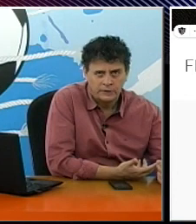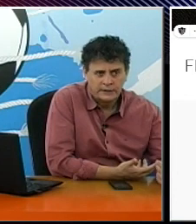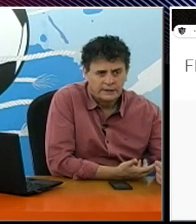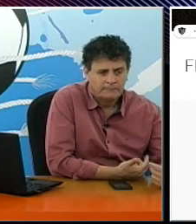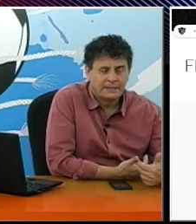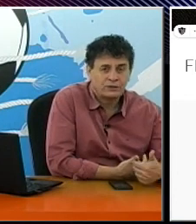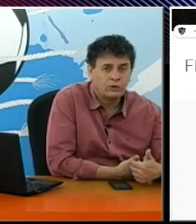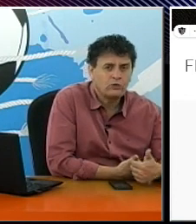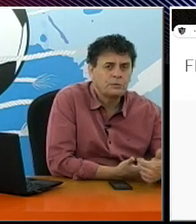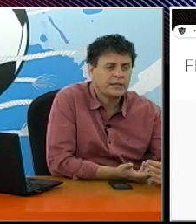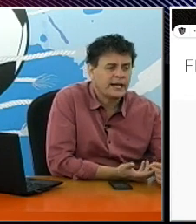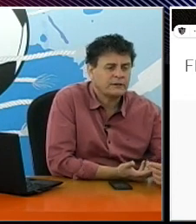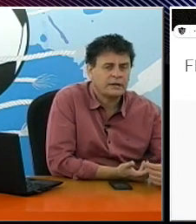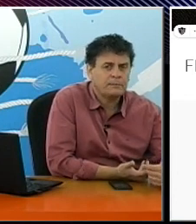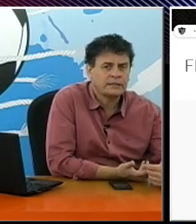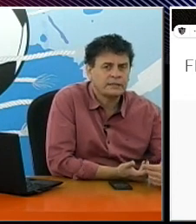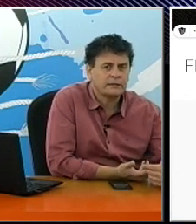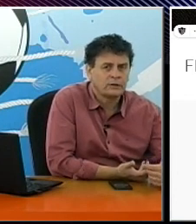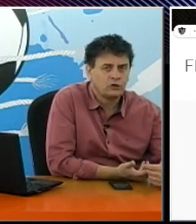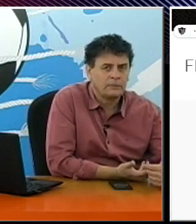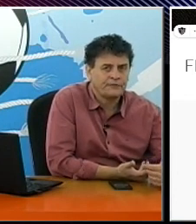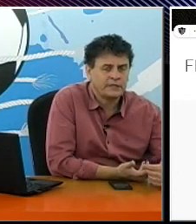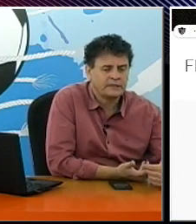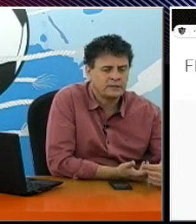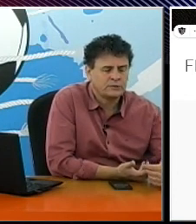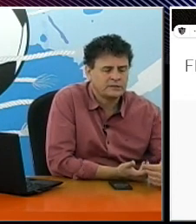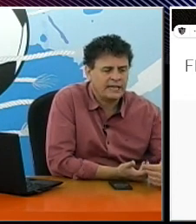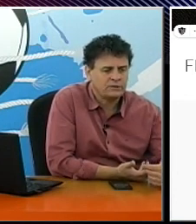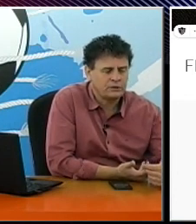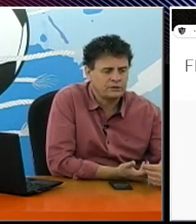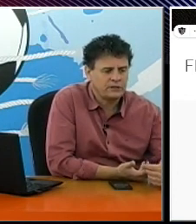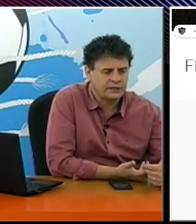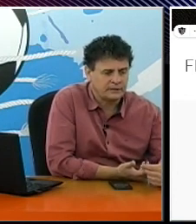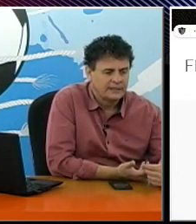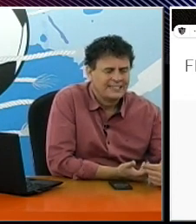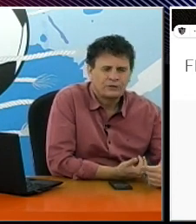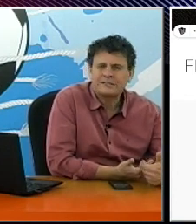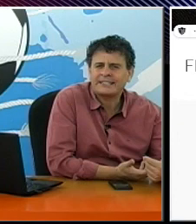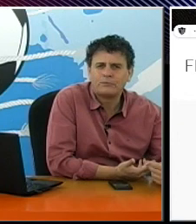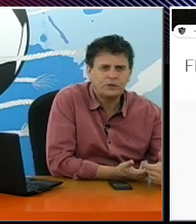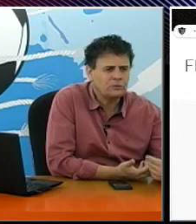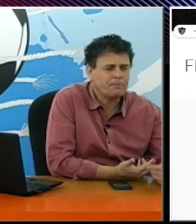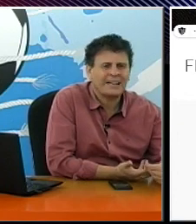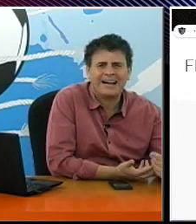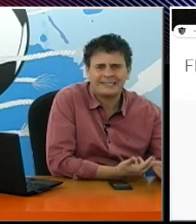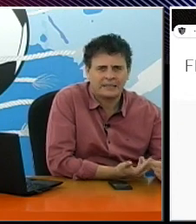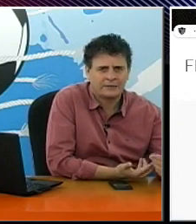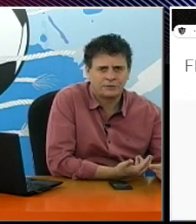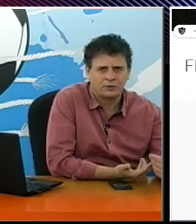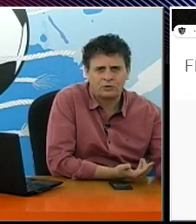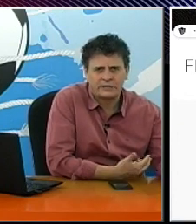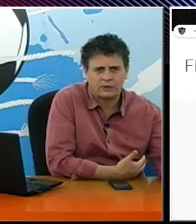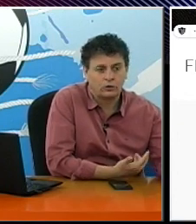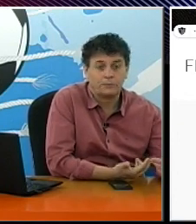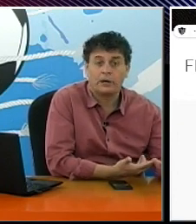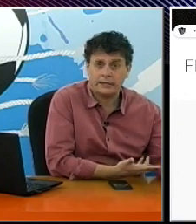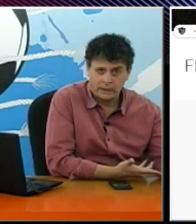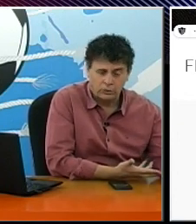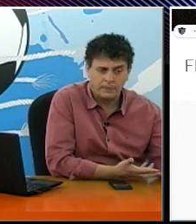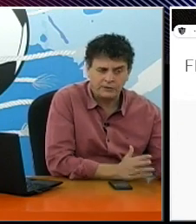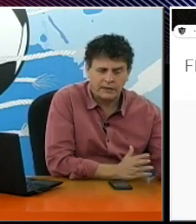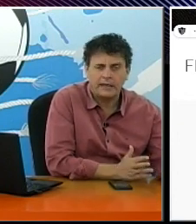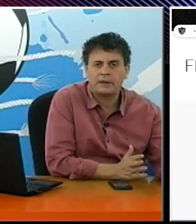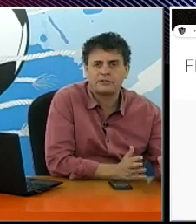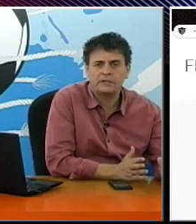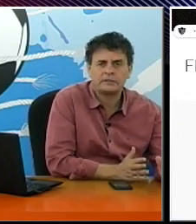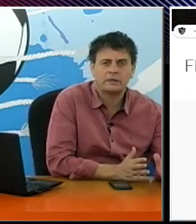Globo. Mandou um comunicado arrebentando a Globo, a Federação do Estado do Rio de Janeiro. Coisa está muito pegada lá no Rio contra a Globo e olha que a